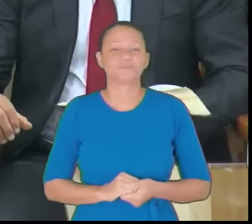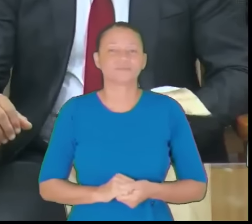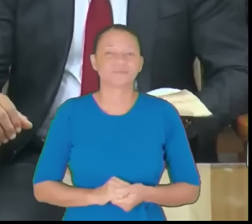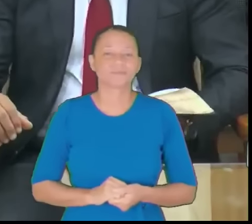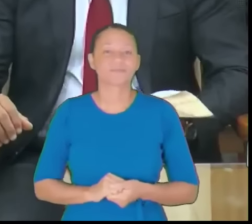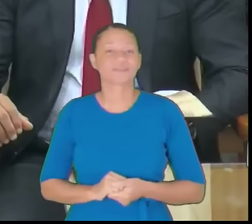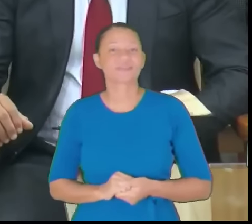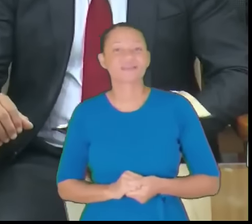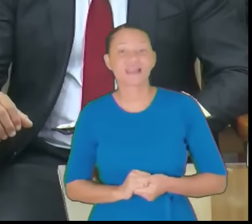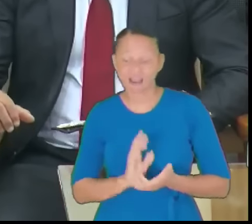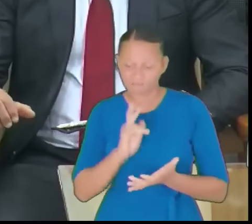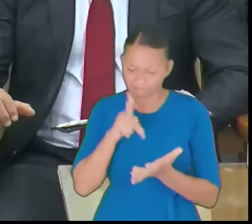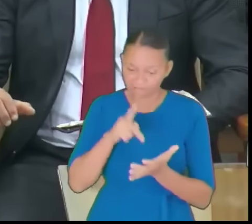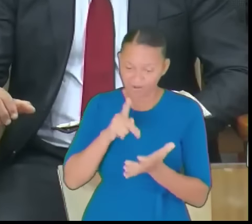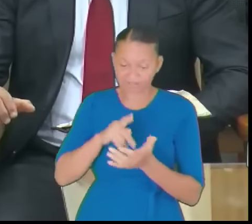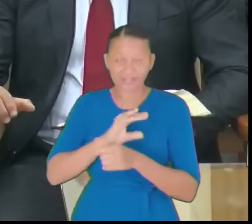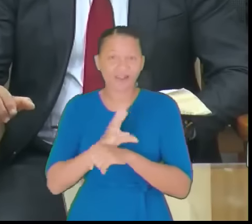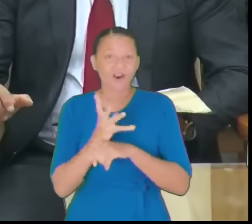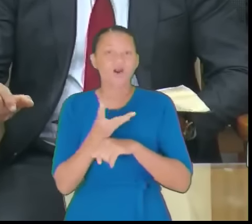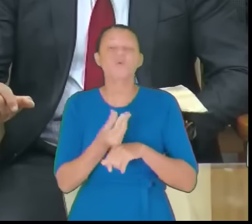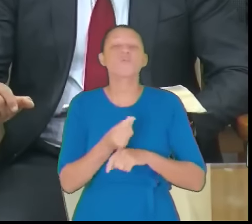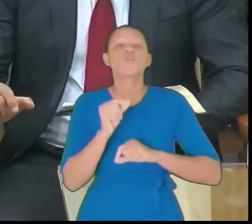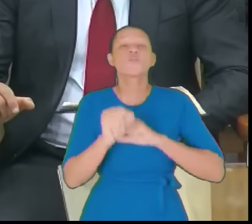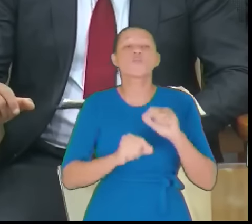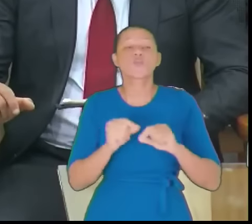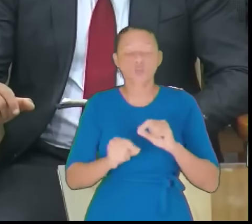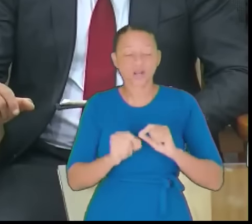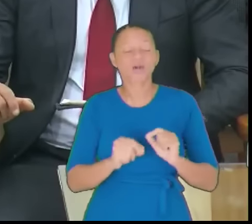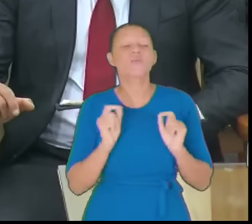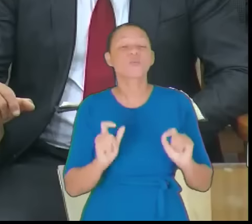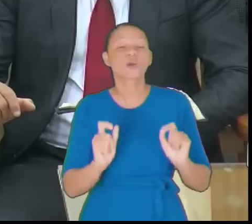A verdadeira igreja é sem mácula. Sem mácula, no grego,